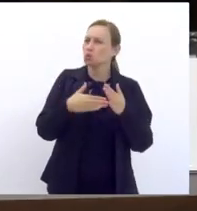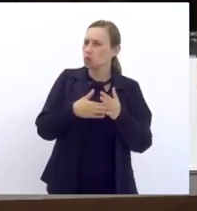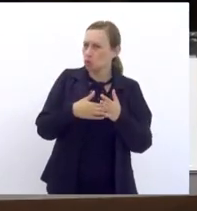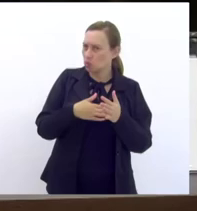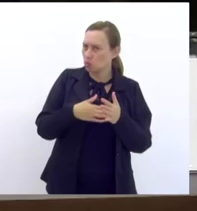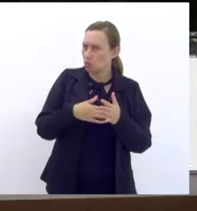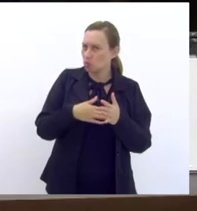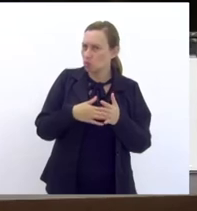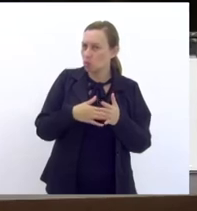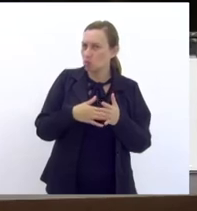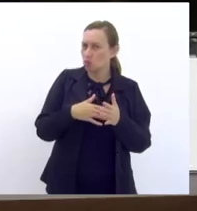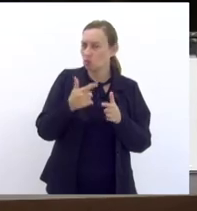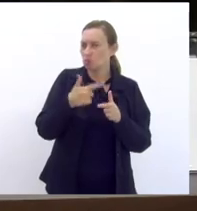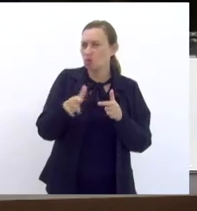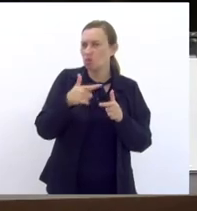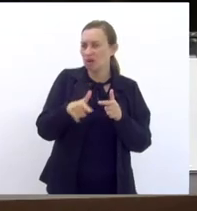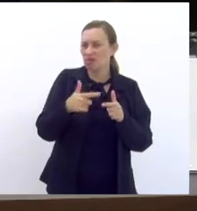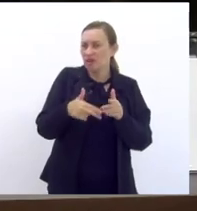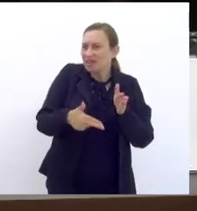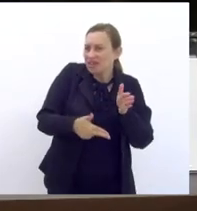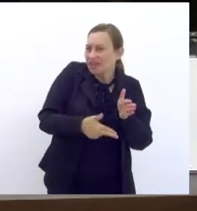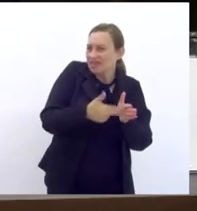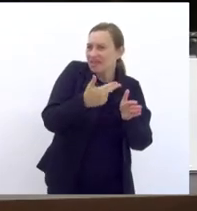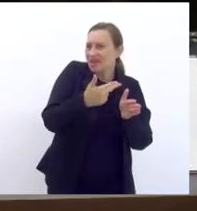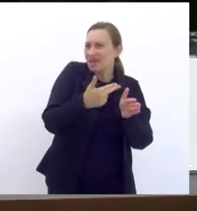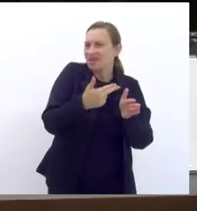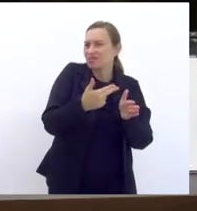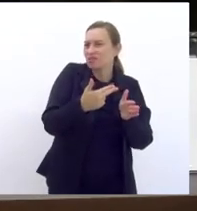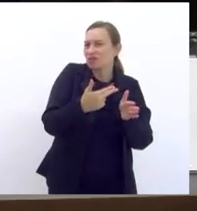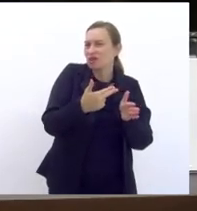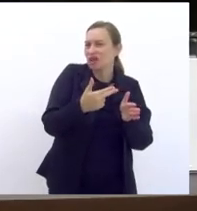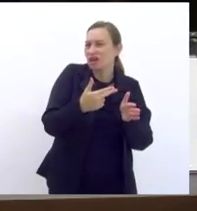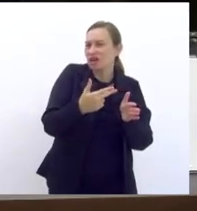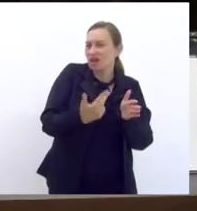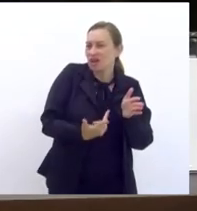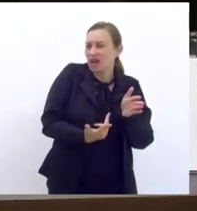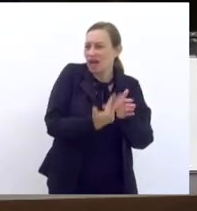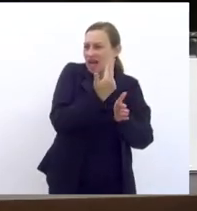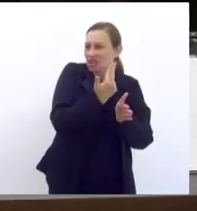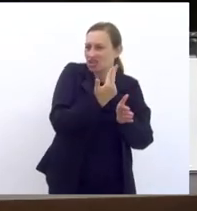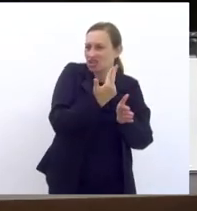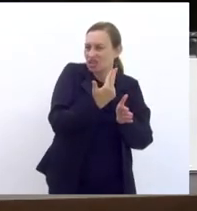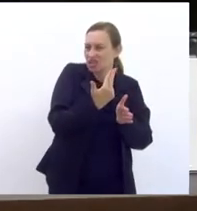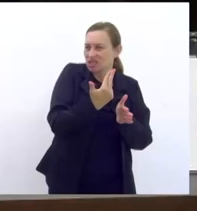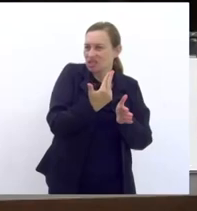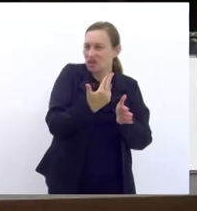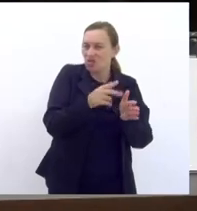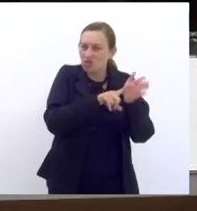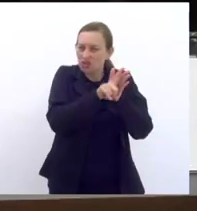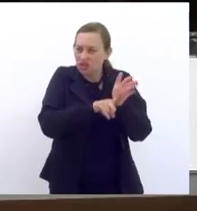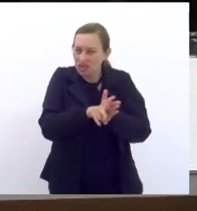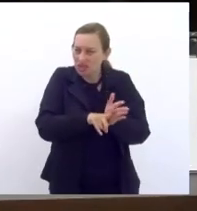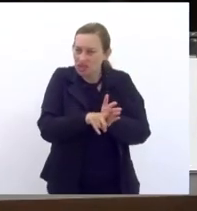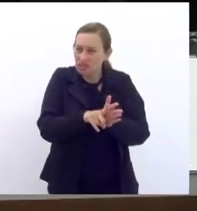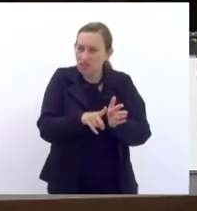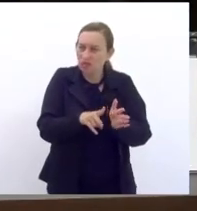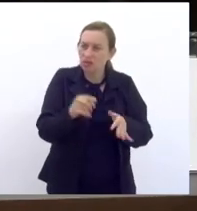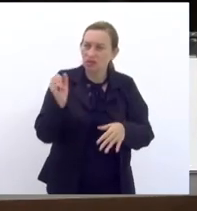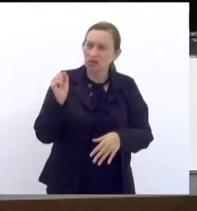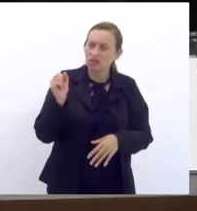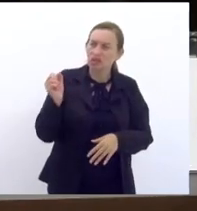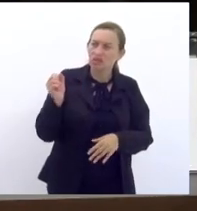reprimida de castração de fiscalização de maus tratos de educação